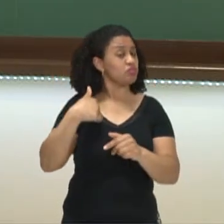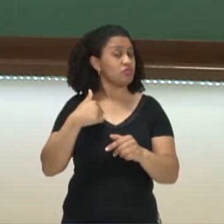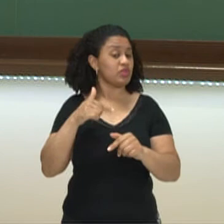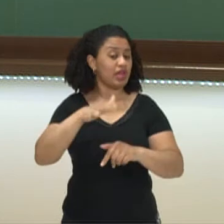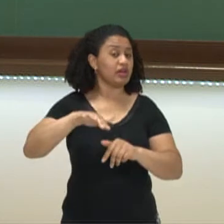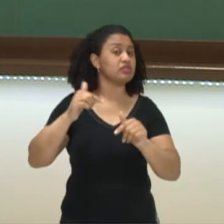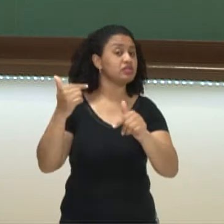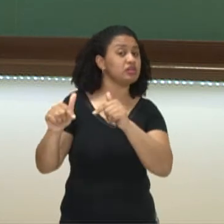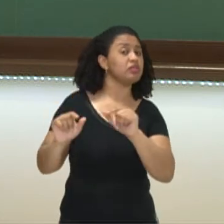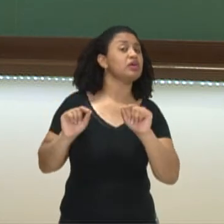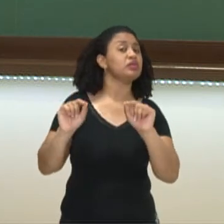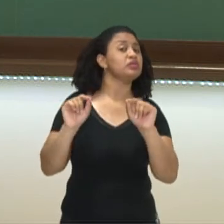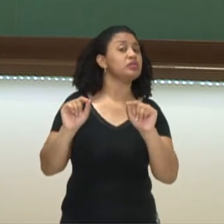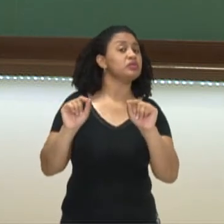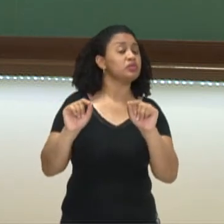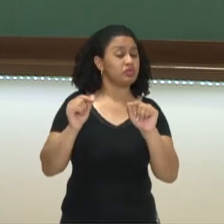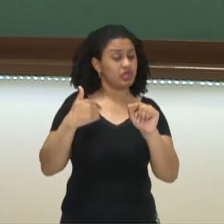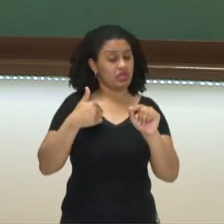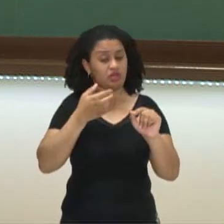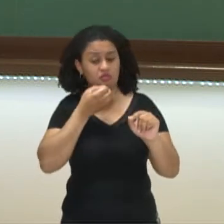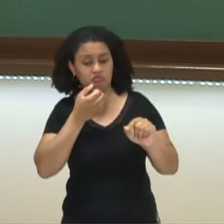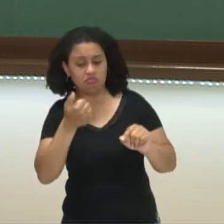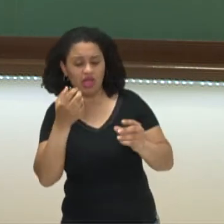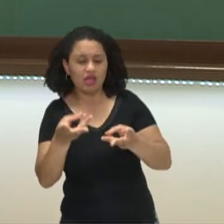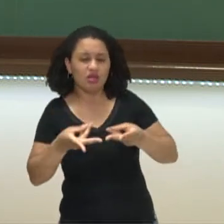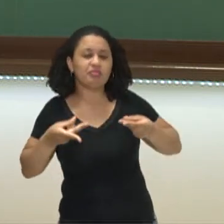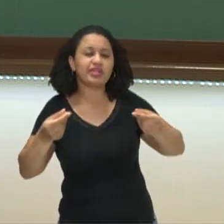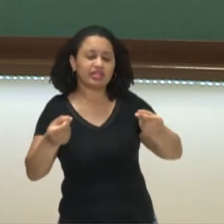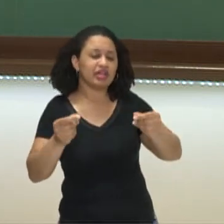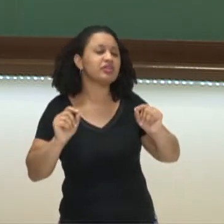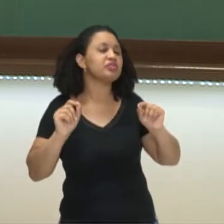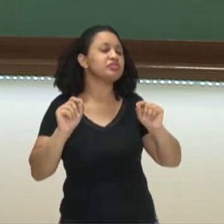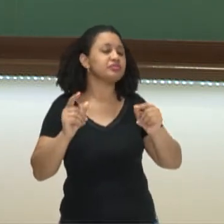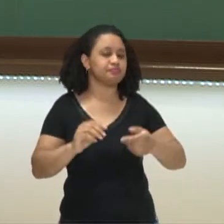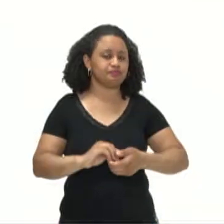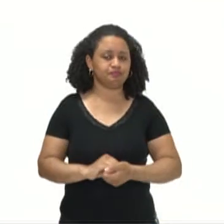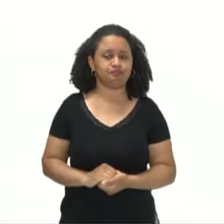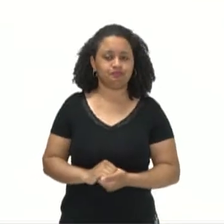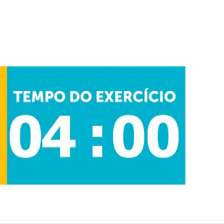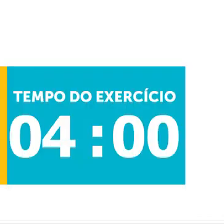mercado de trabalho? Quais são seus pontos fortes, qualidades, virtudes? Pense aí.